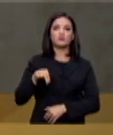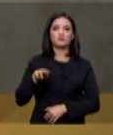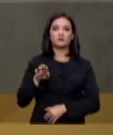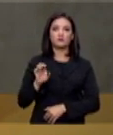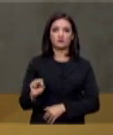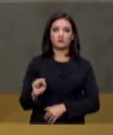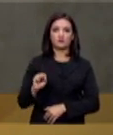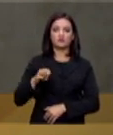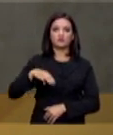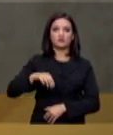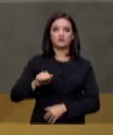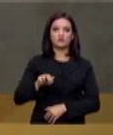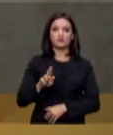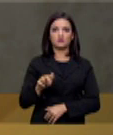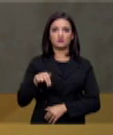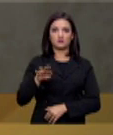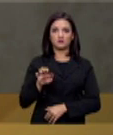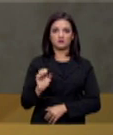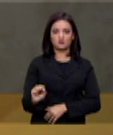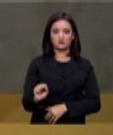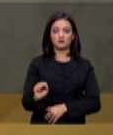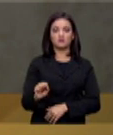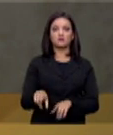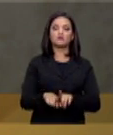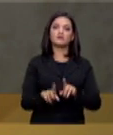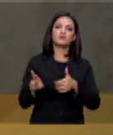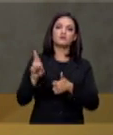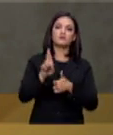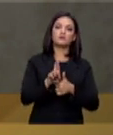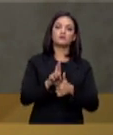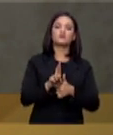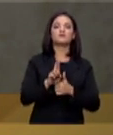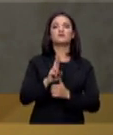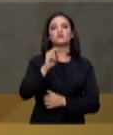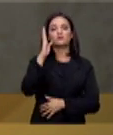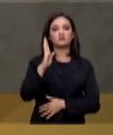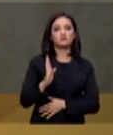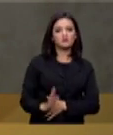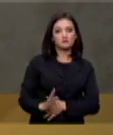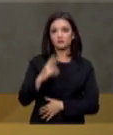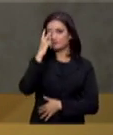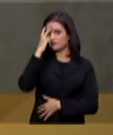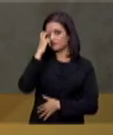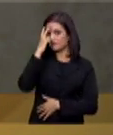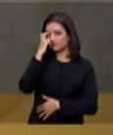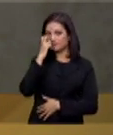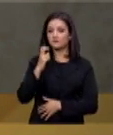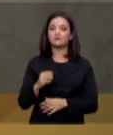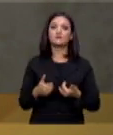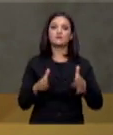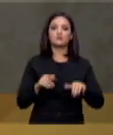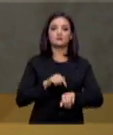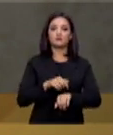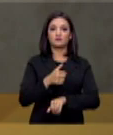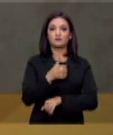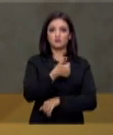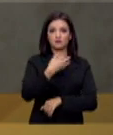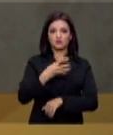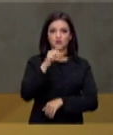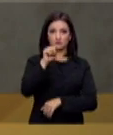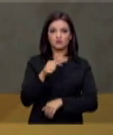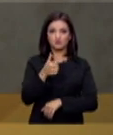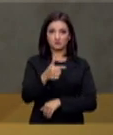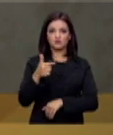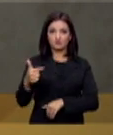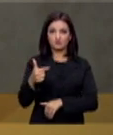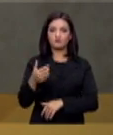Marques. Procurador-Geral da República, doutor Antônio Augusto Brandão de Aras. Abriu-se a sessão às 14 horas e 22 minutos, sendo